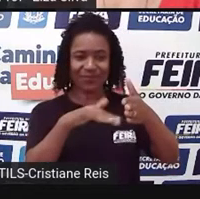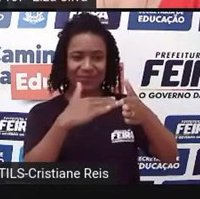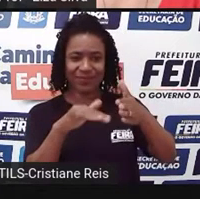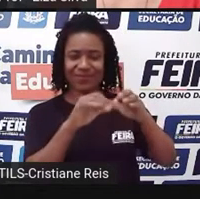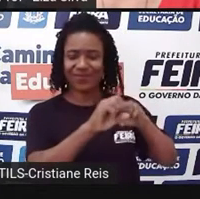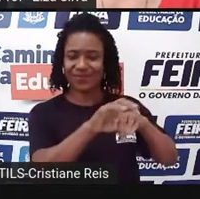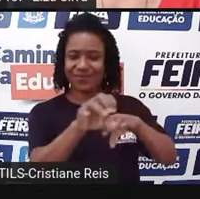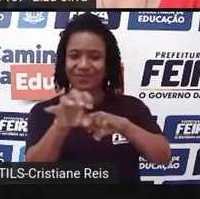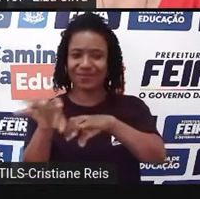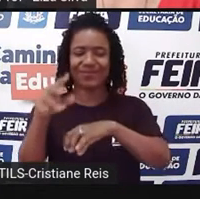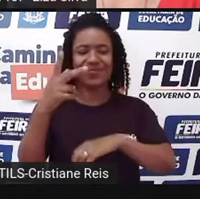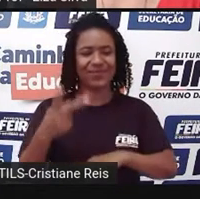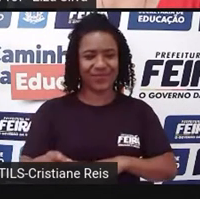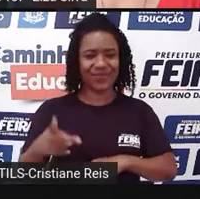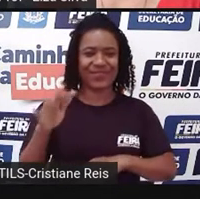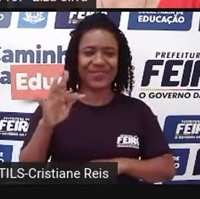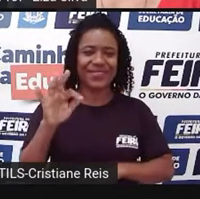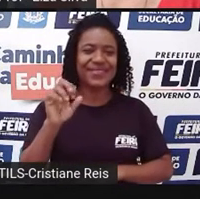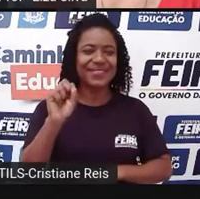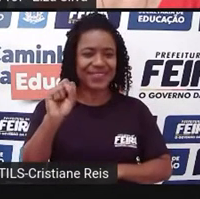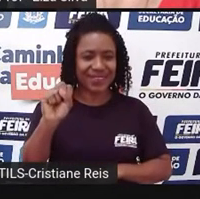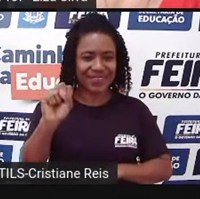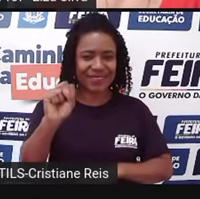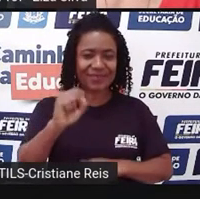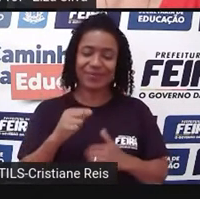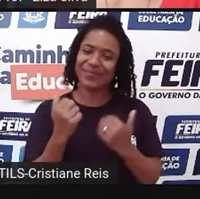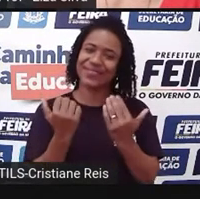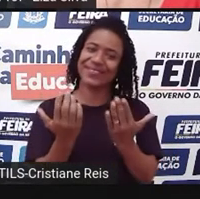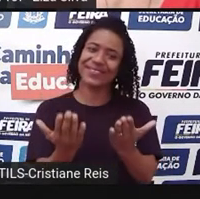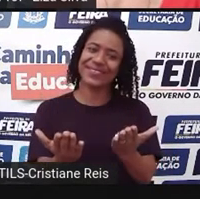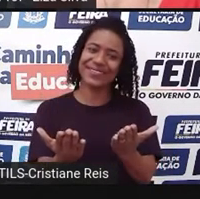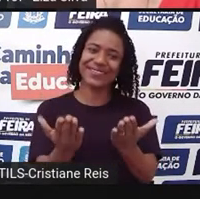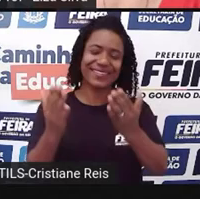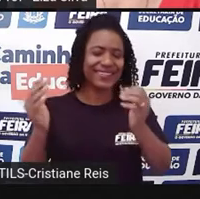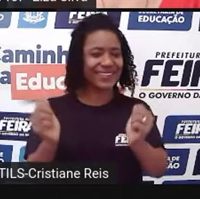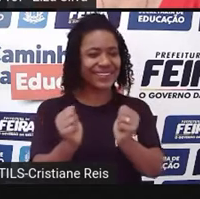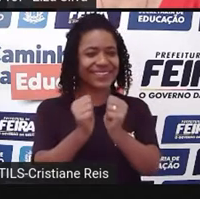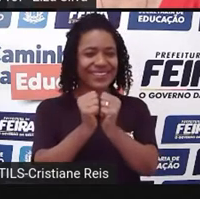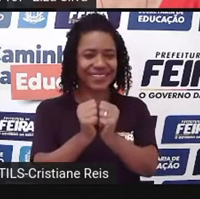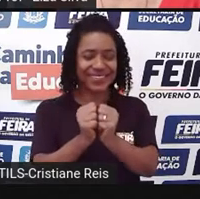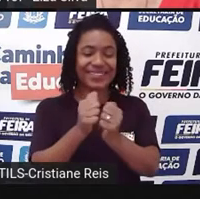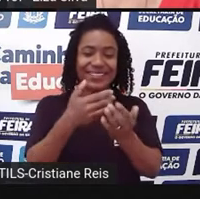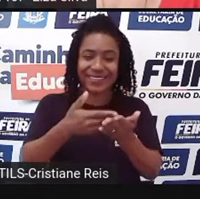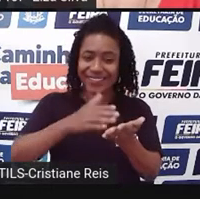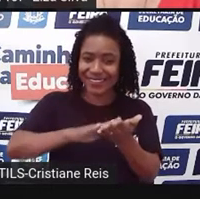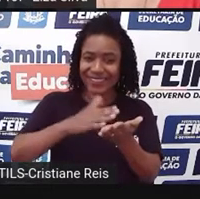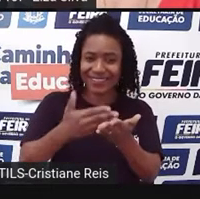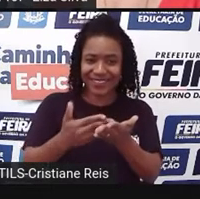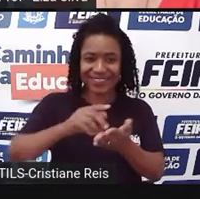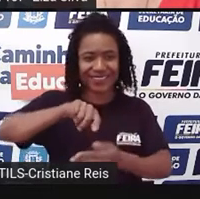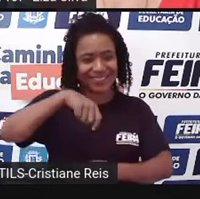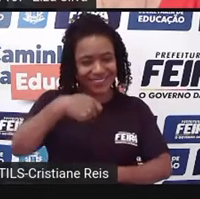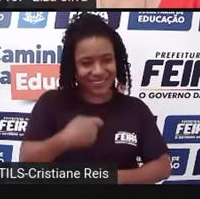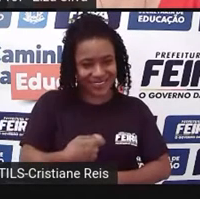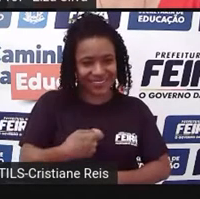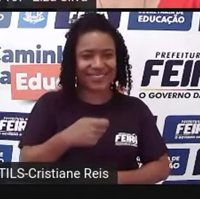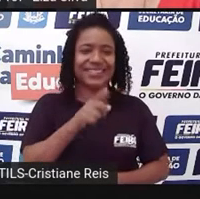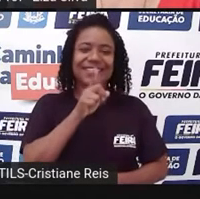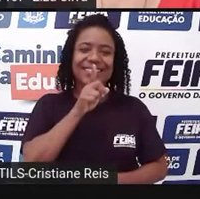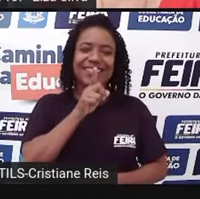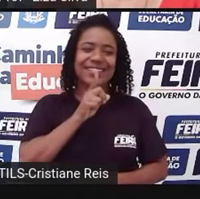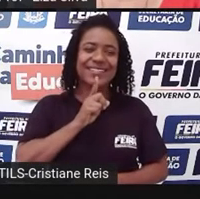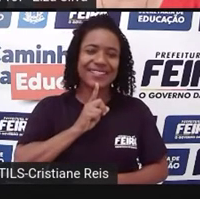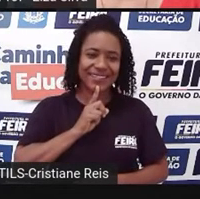e da Prefeitura Municipal de Feira de Santana e o nosso lado a nossa intérprete Cristiane Reis